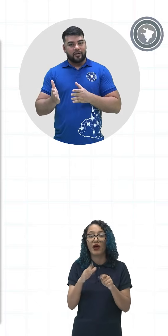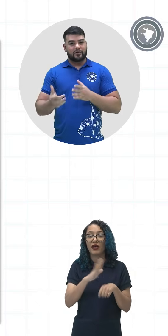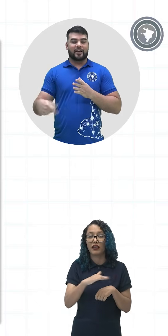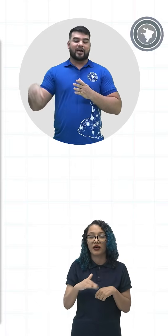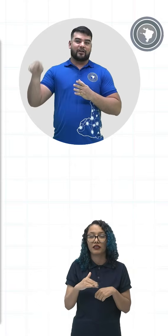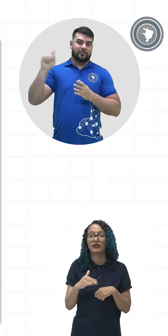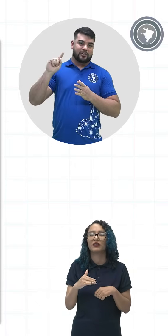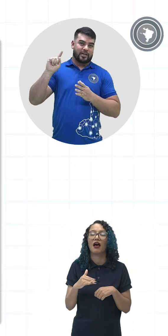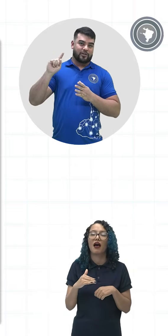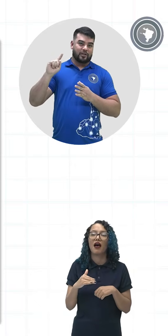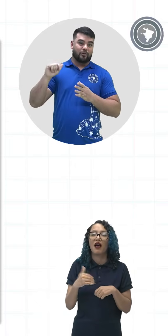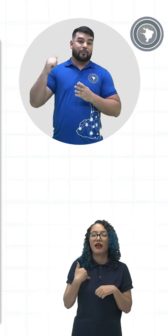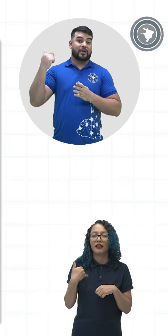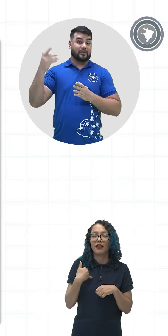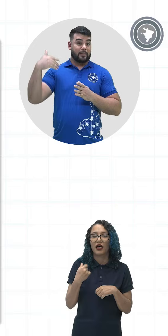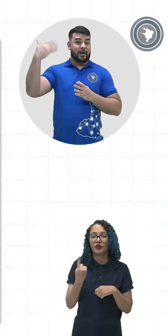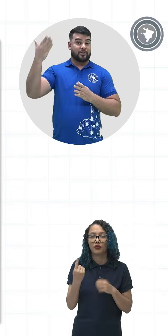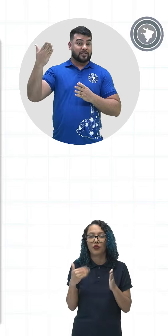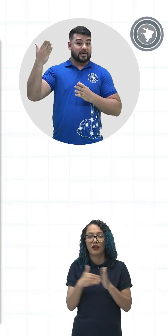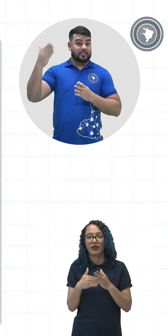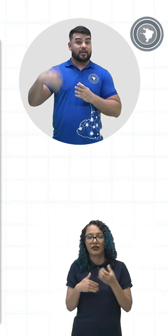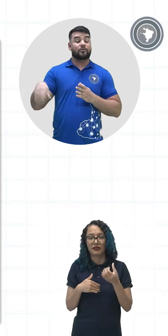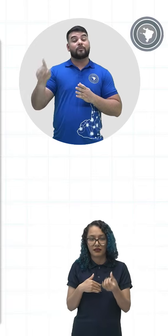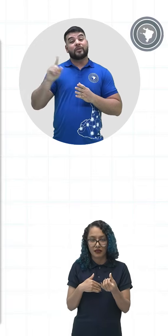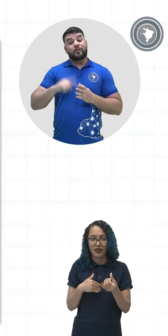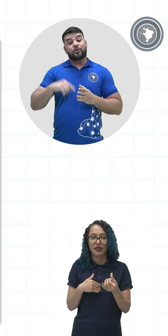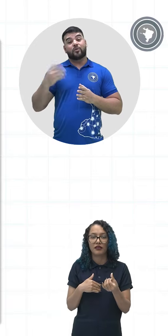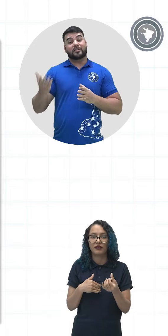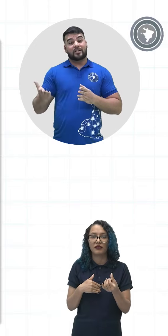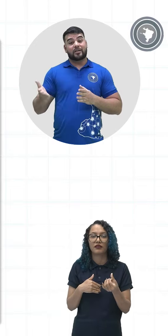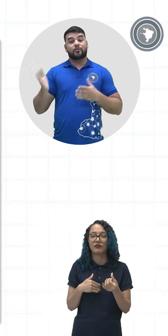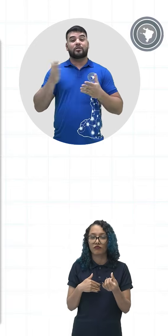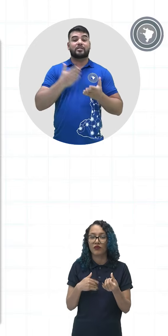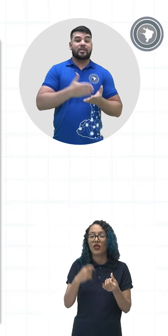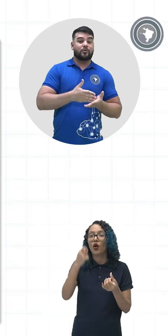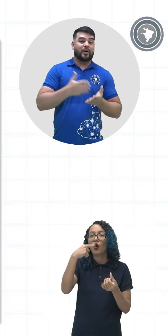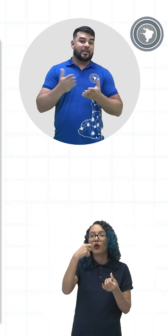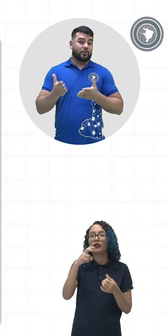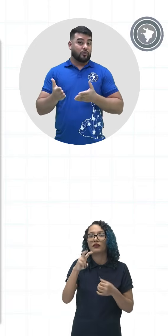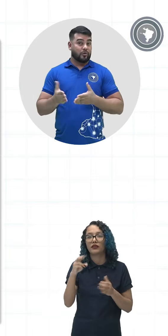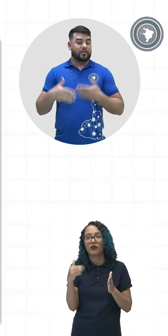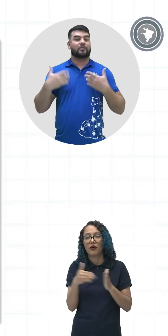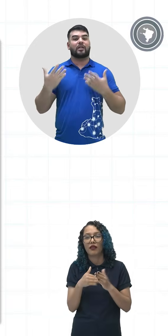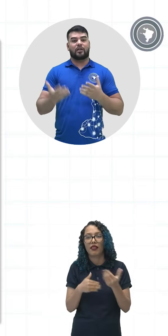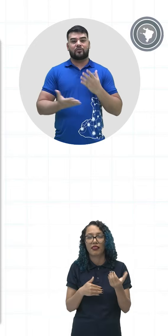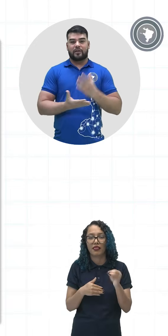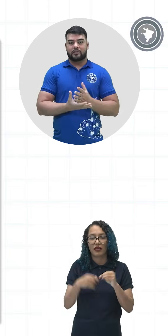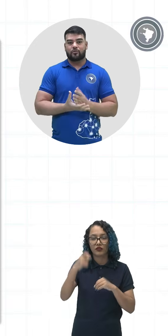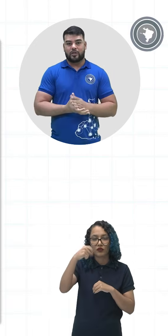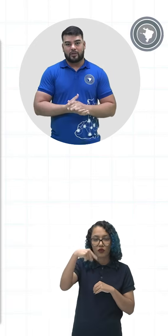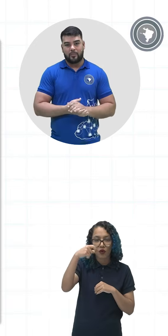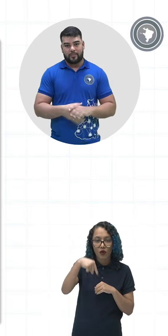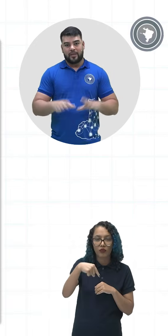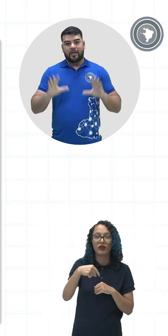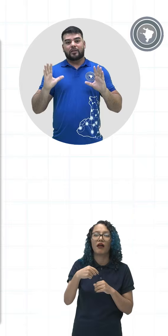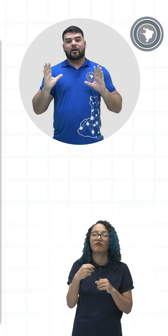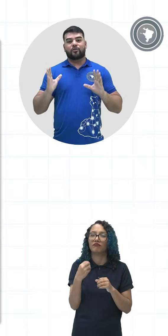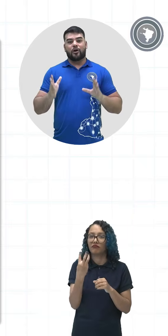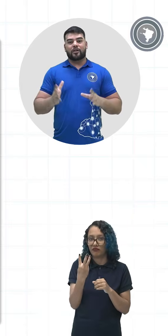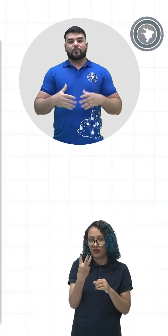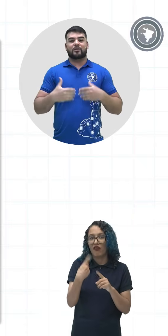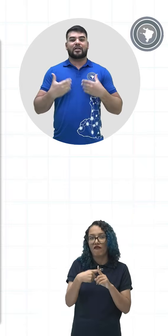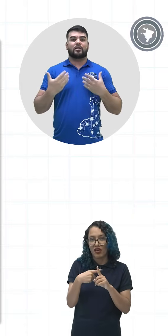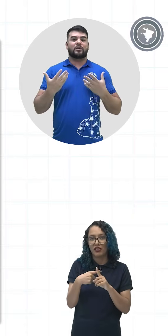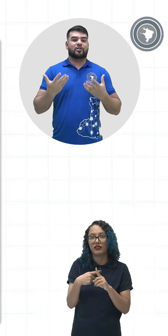6 anos, aquela dosagem anterior, para a partir de 6 anos, de 1 a 6 anos, de 5 a 10 gotas, 3 vezes ao dia também. Então,